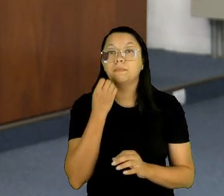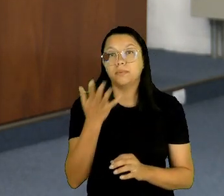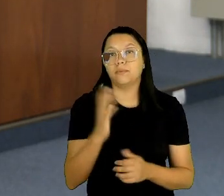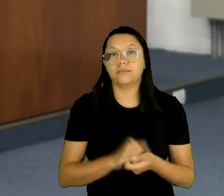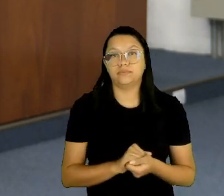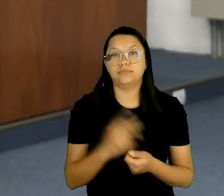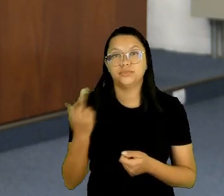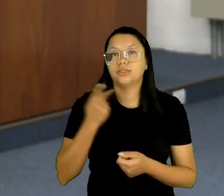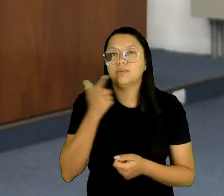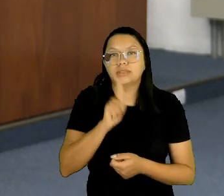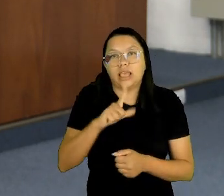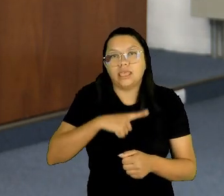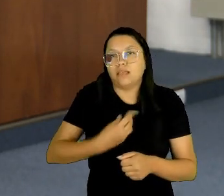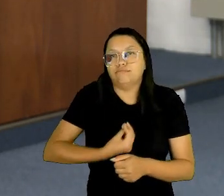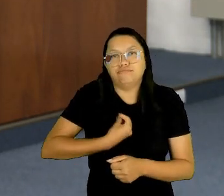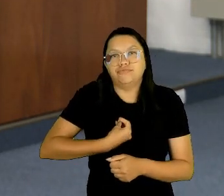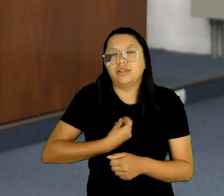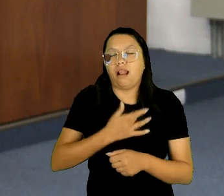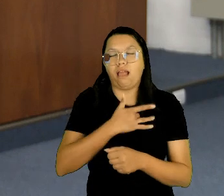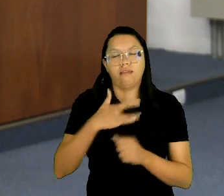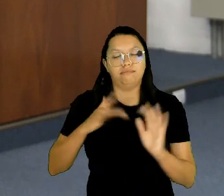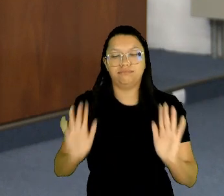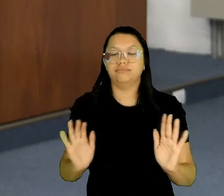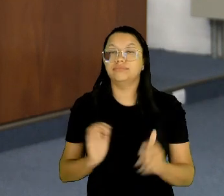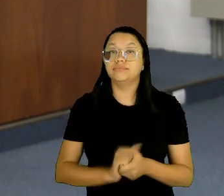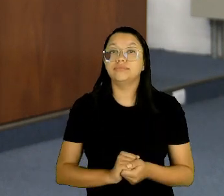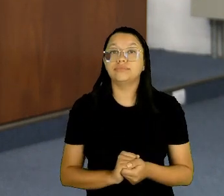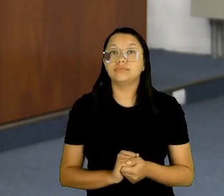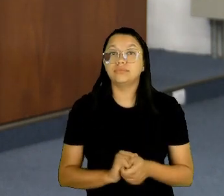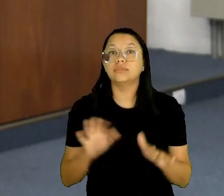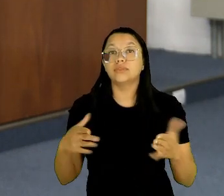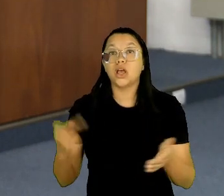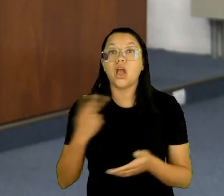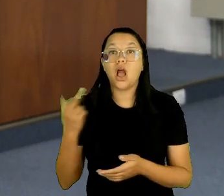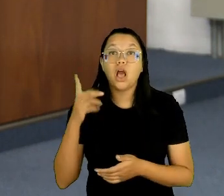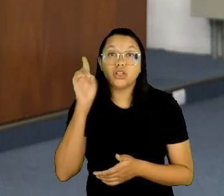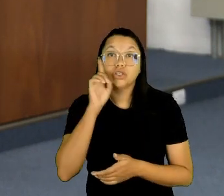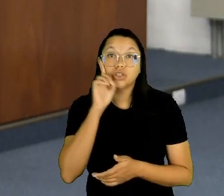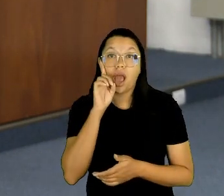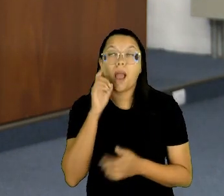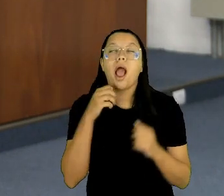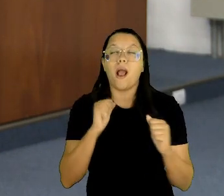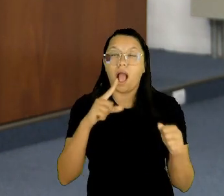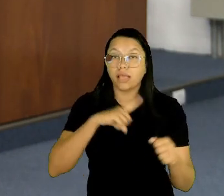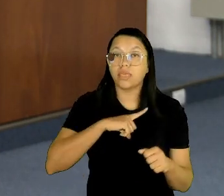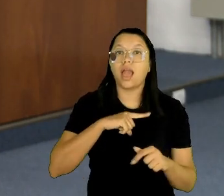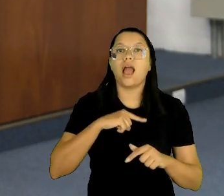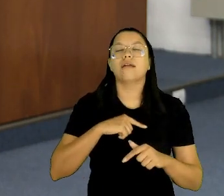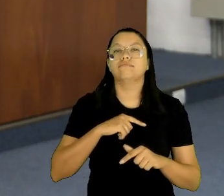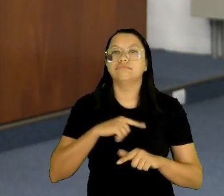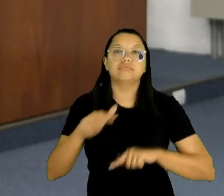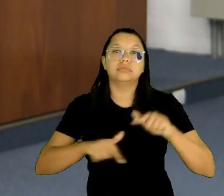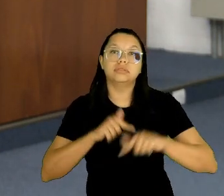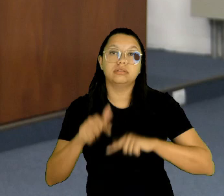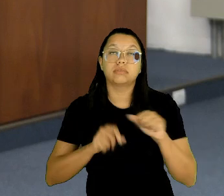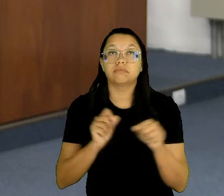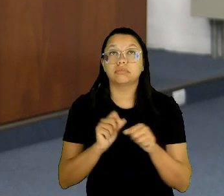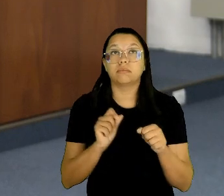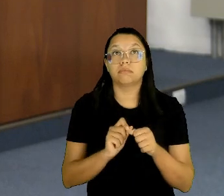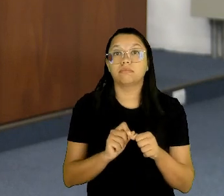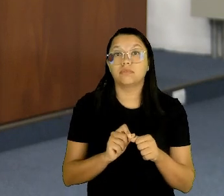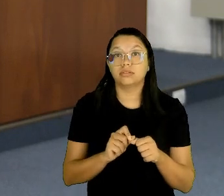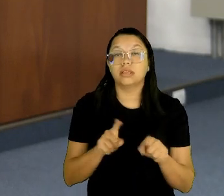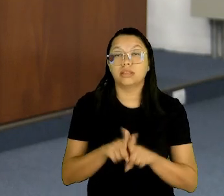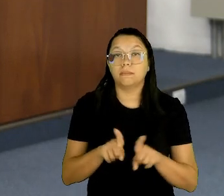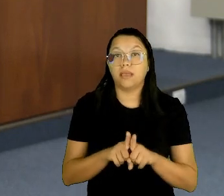eu acho que vale bem para a gente conseguir ter um estilo de vida saudável. E aí no nosso dia a dia a gente pode ter algumas atividades também